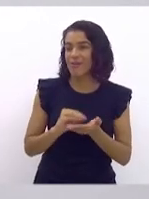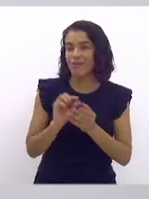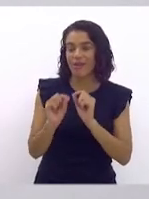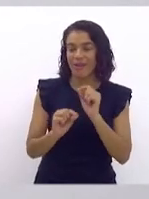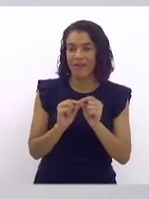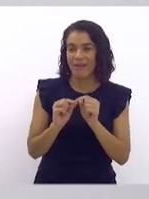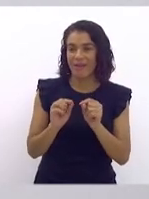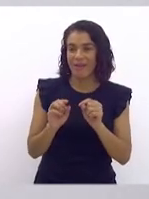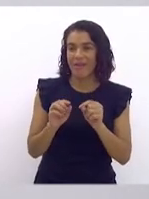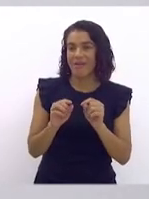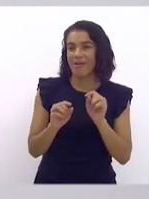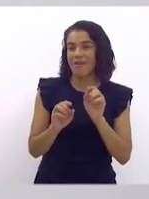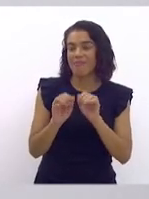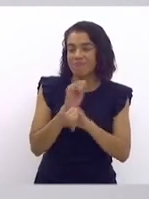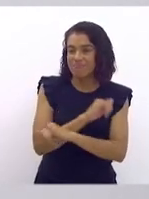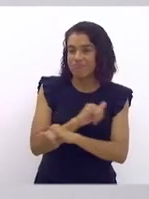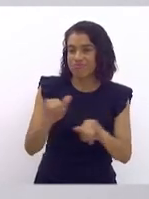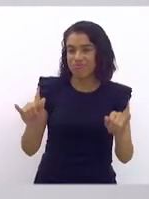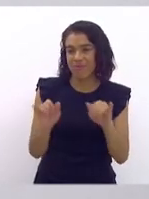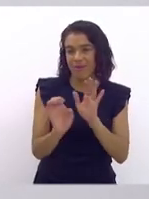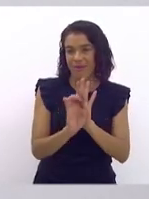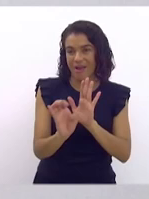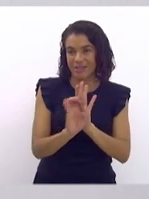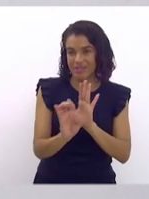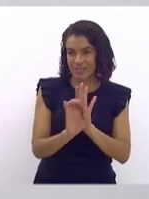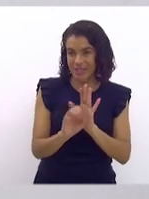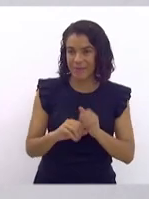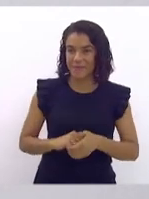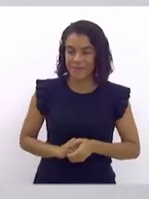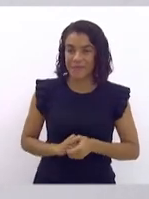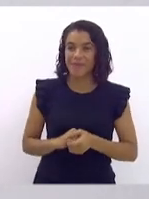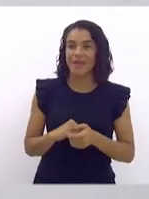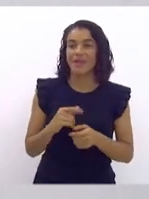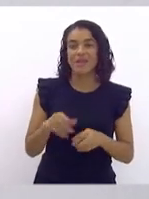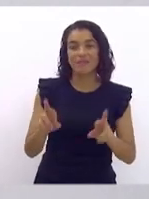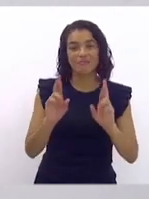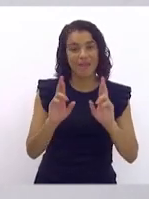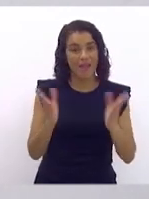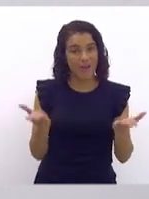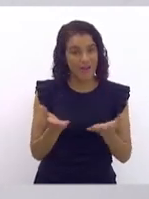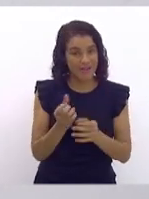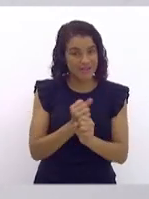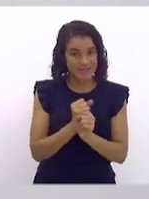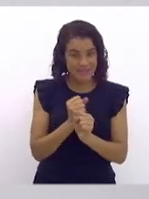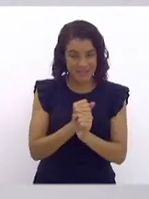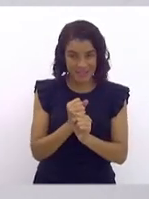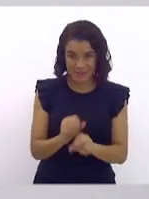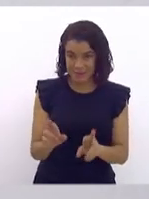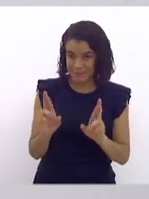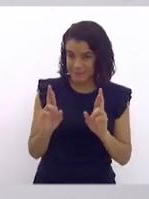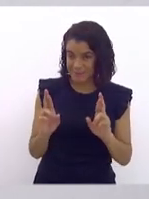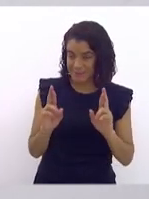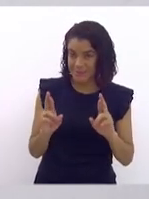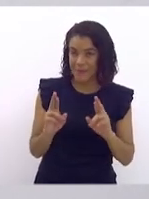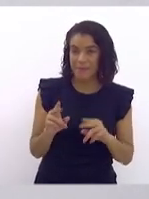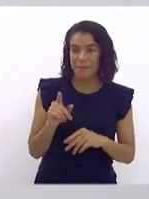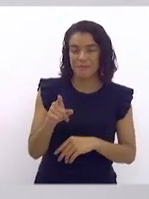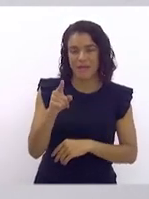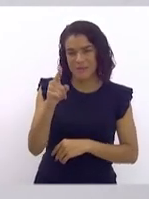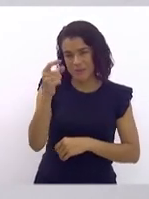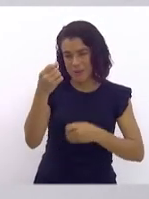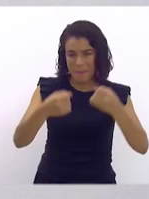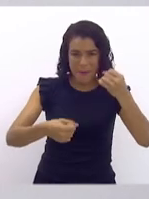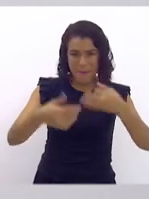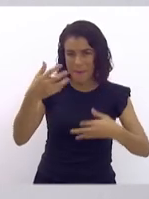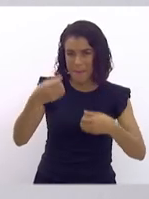chamamento e a gente votar a procuradora e a procuradora adjunta, que a gente espera que seja ainda este ano. Mas aqui na sua fala,